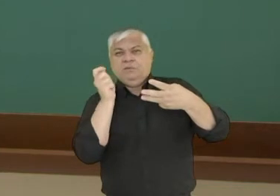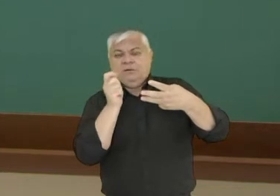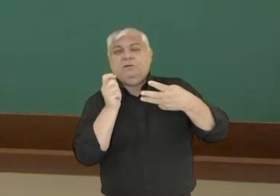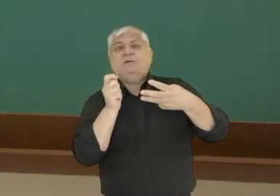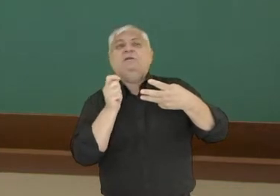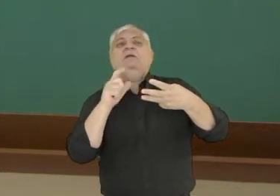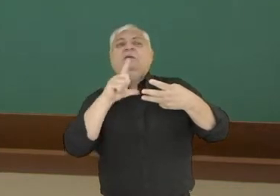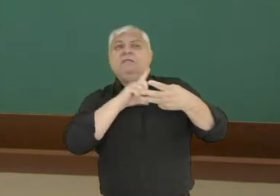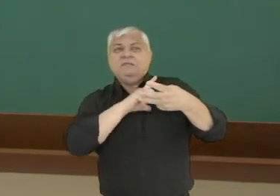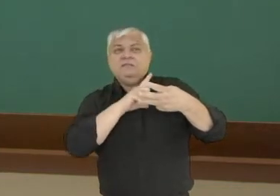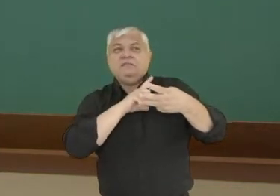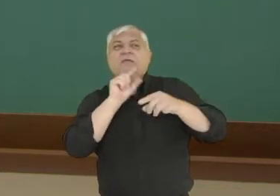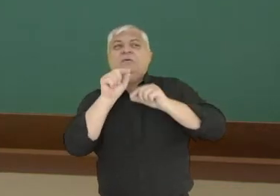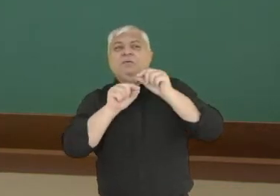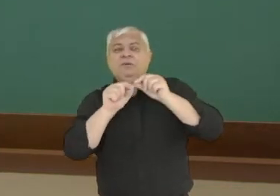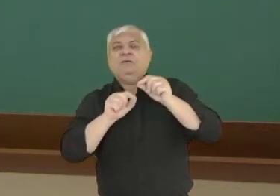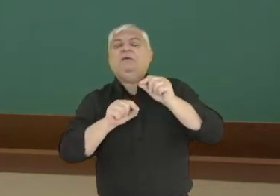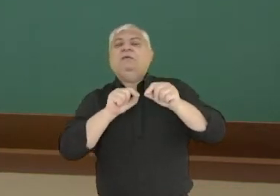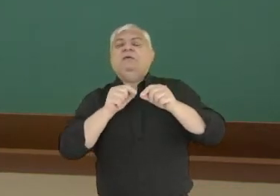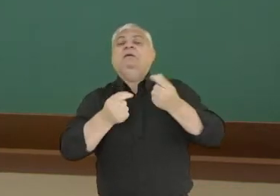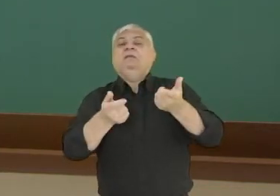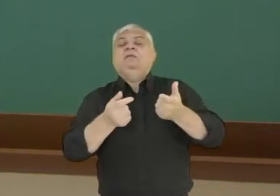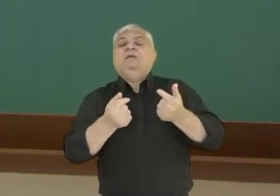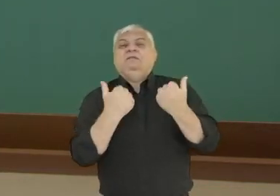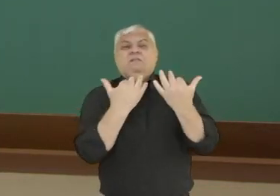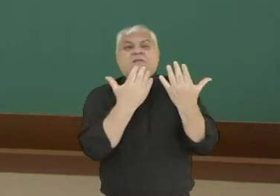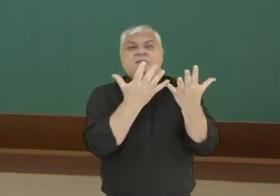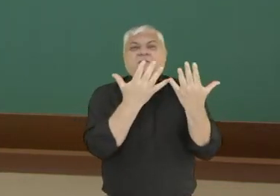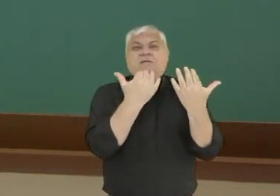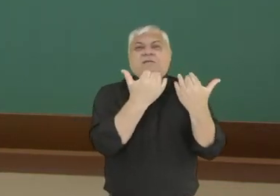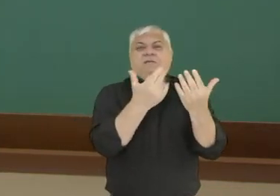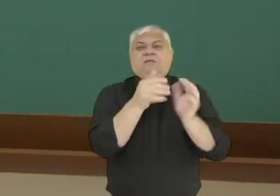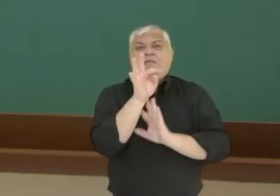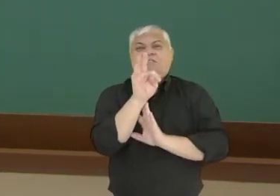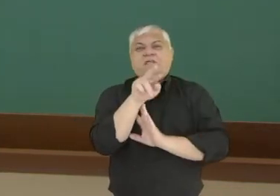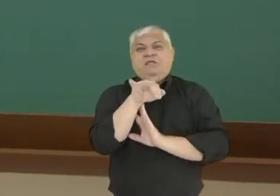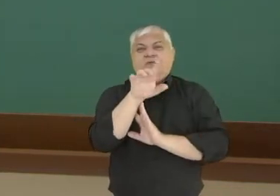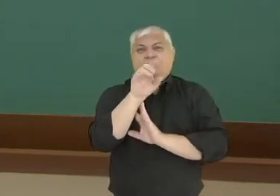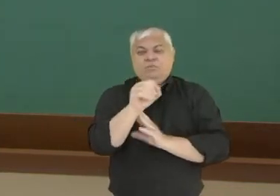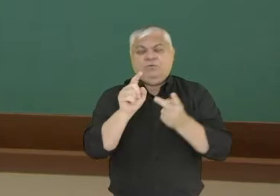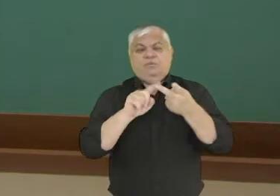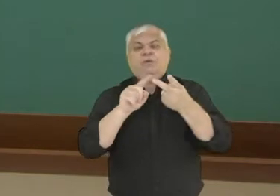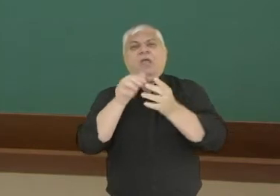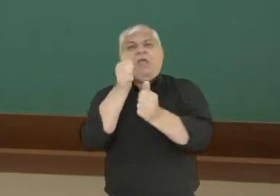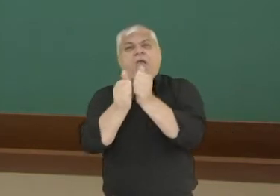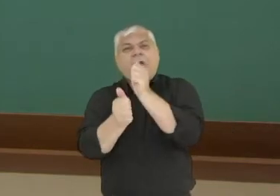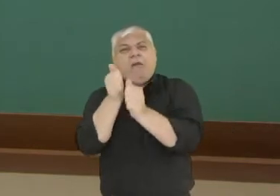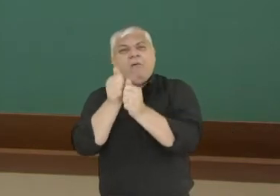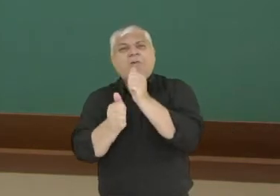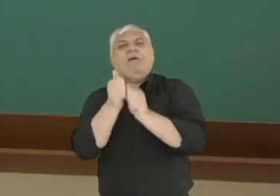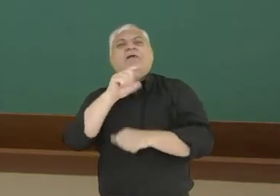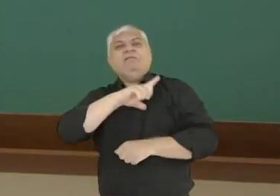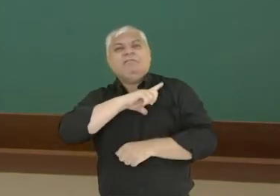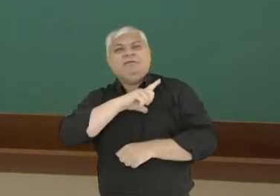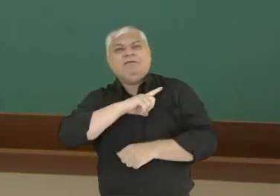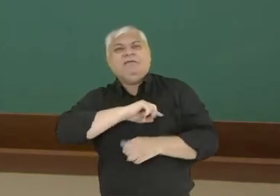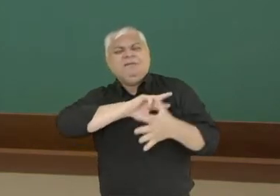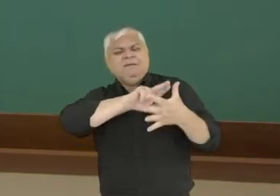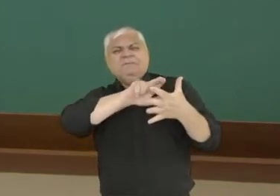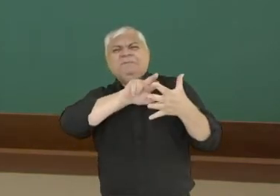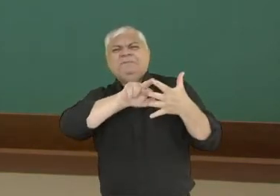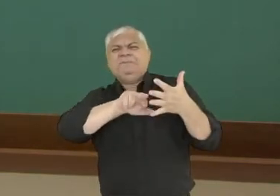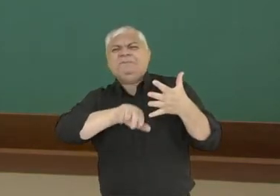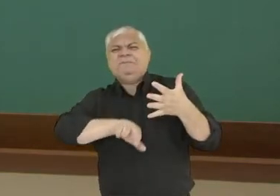do Sul nós temos também a produção de trigo e arroz com Olha a diversidade de itens que são